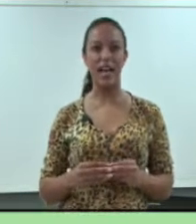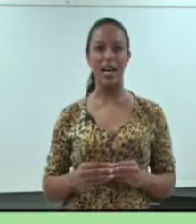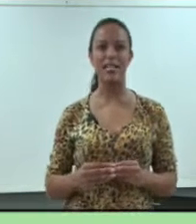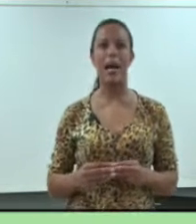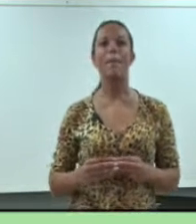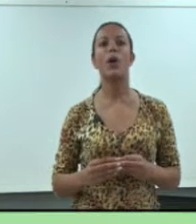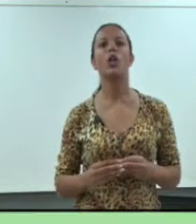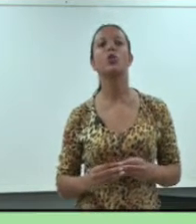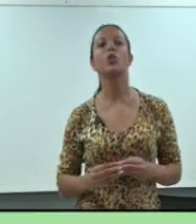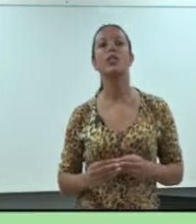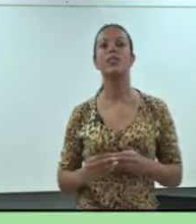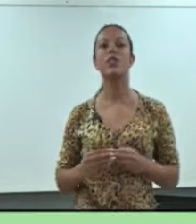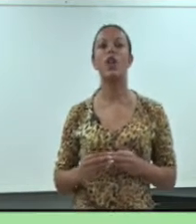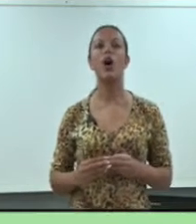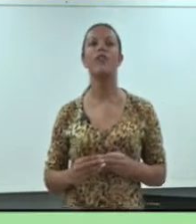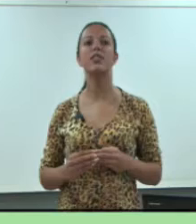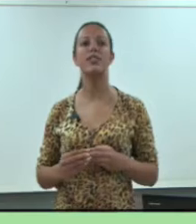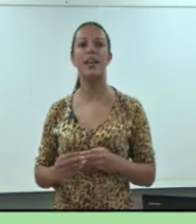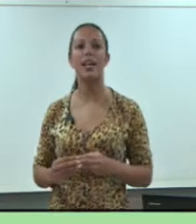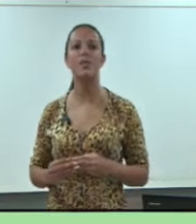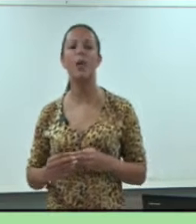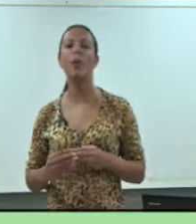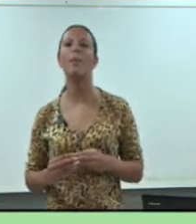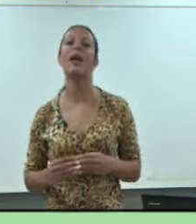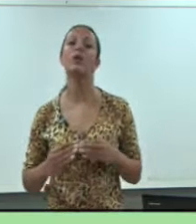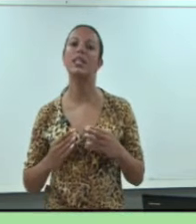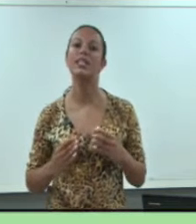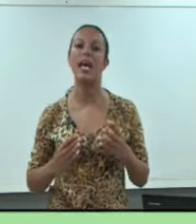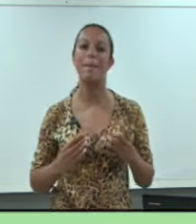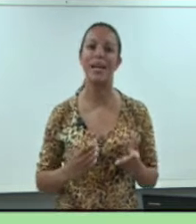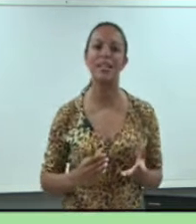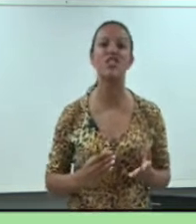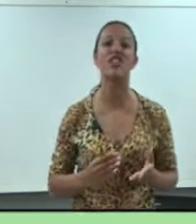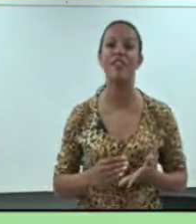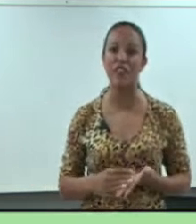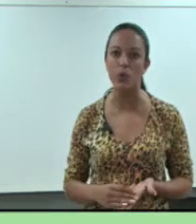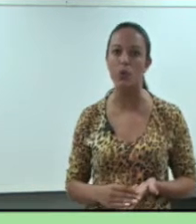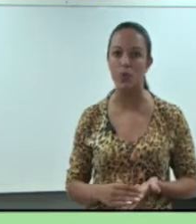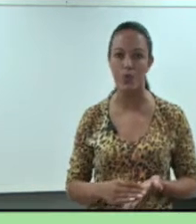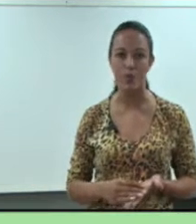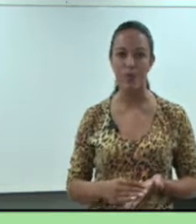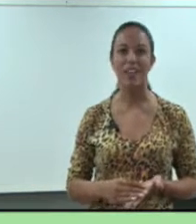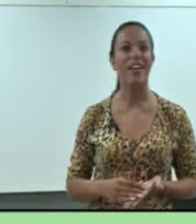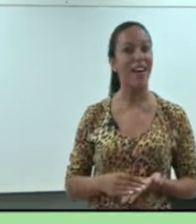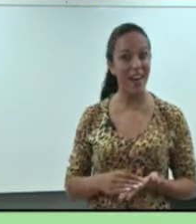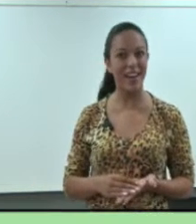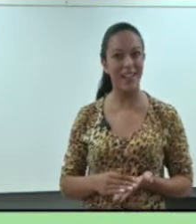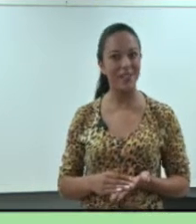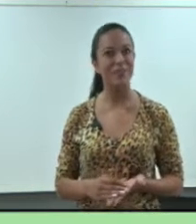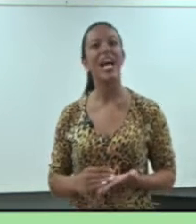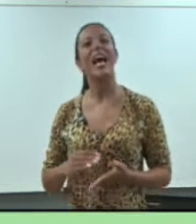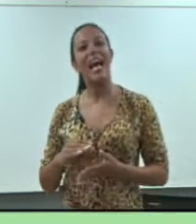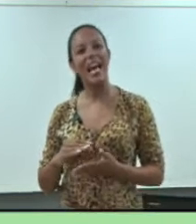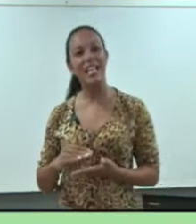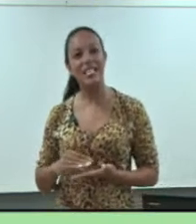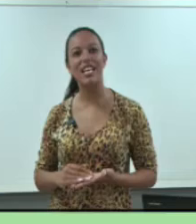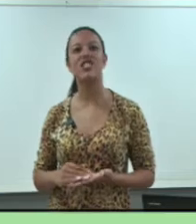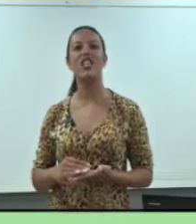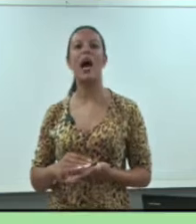parte dos vegetais produz novos seres por meio de sementes de frutos é